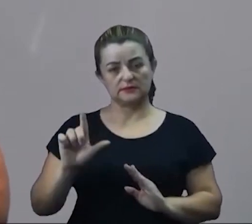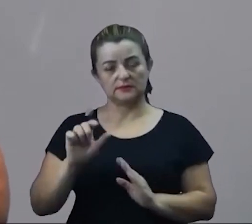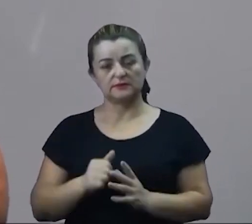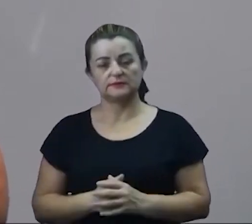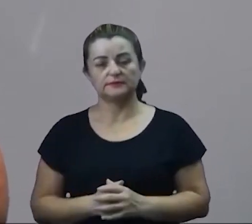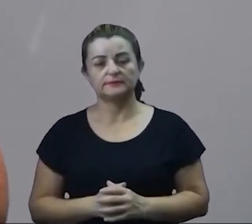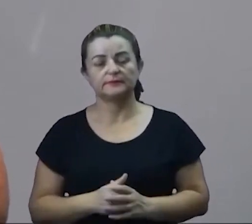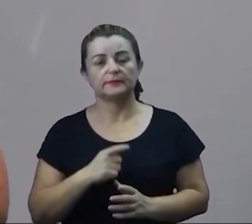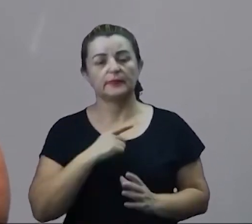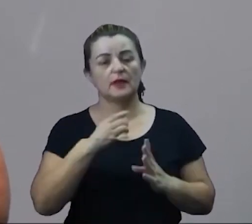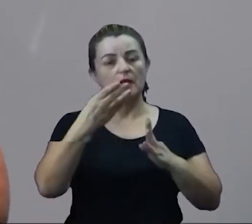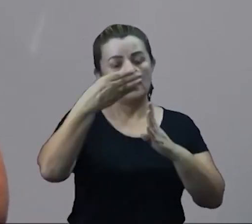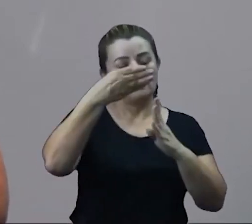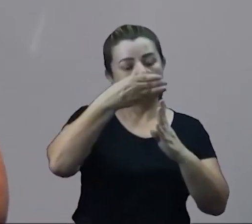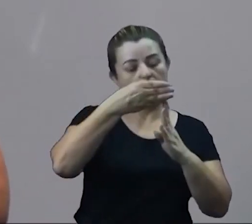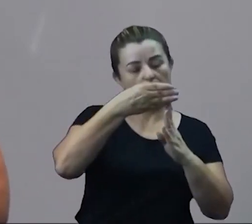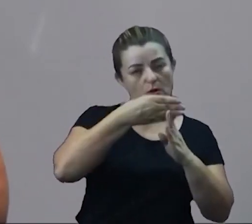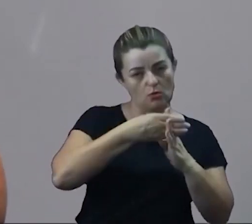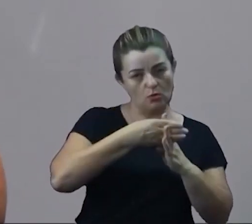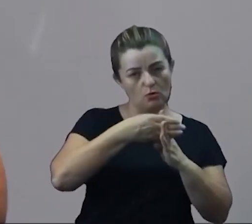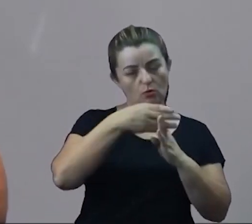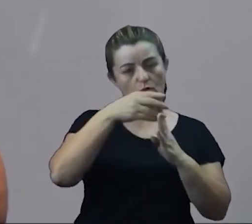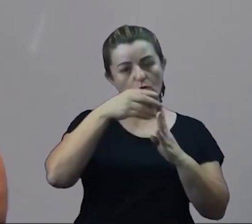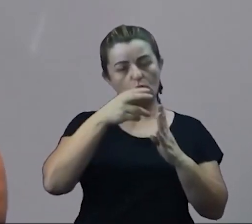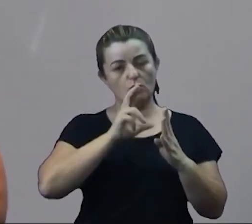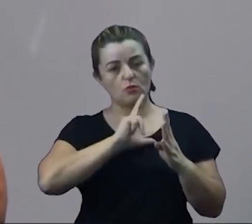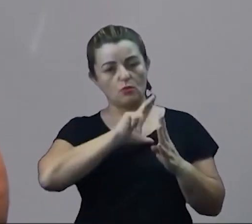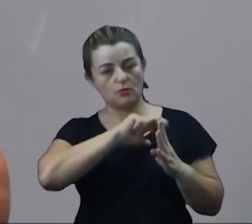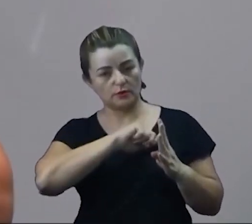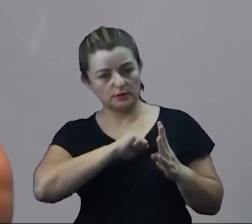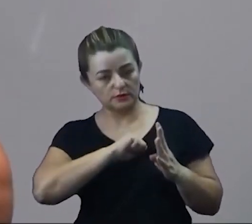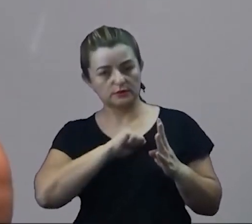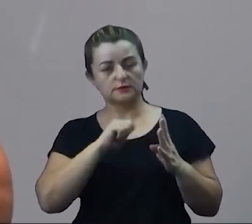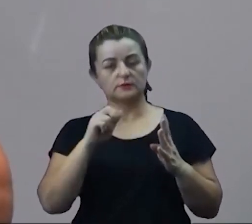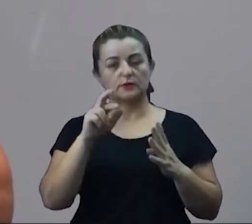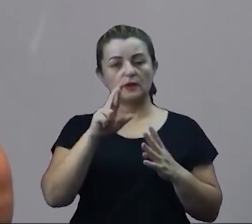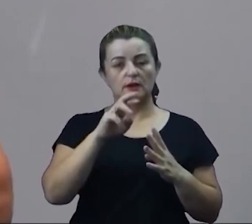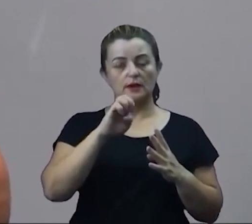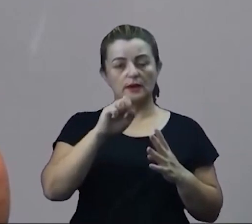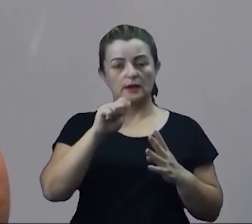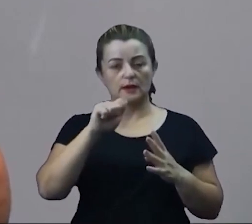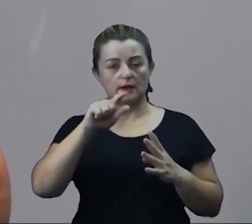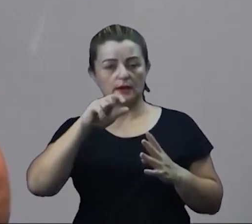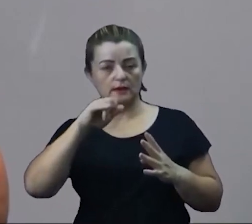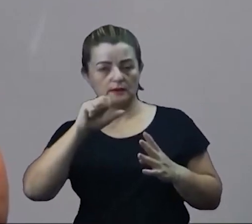barrenapasmo, né? Barroco, arcadismo, romantismo, realismo e...